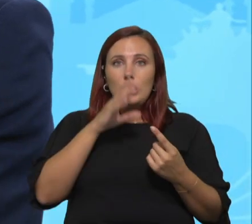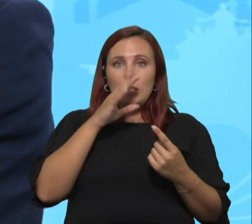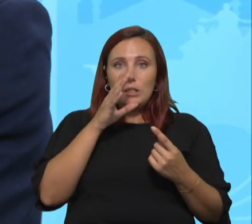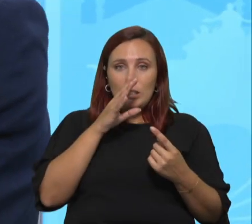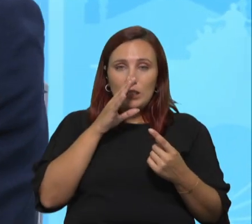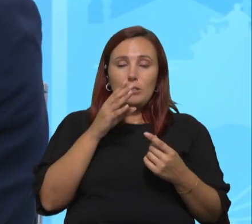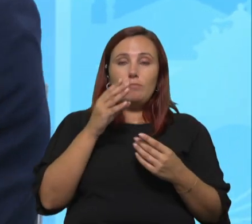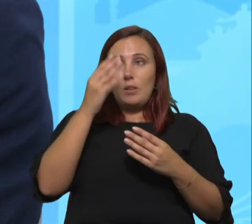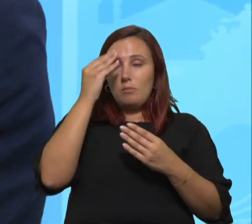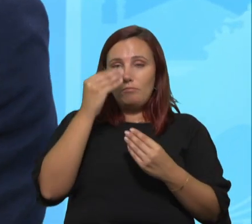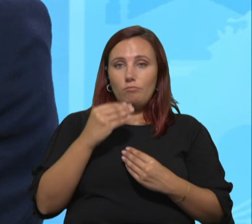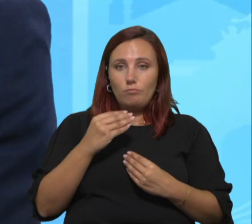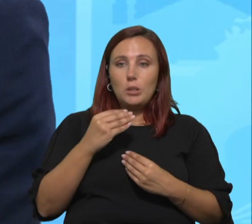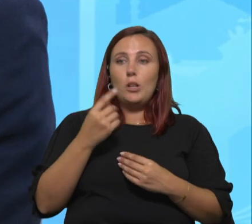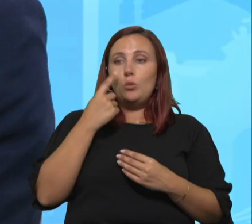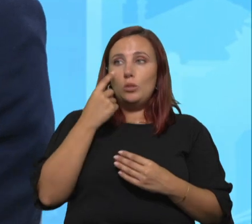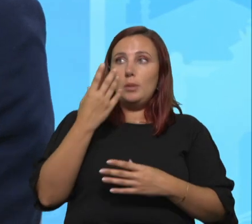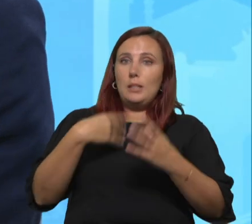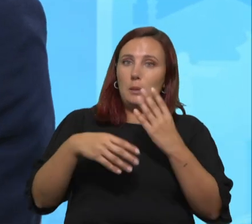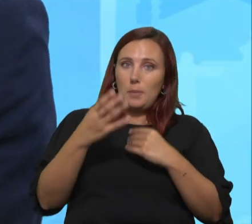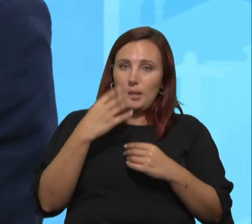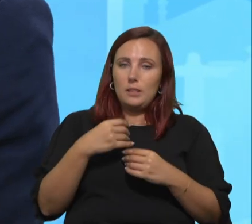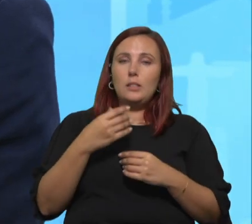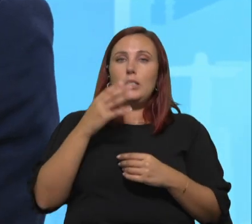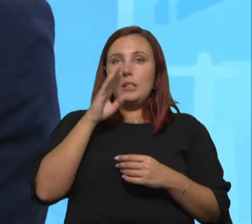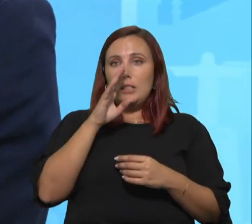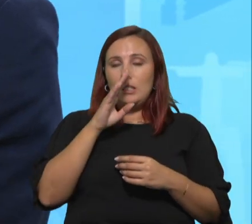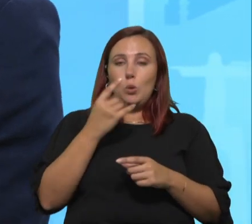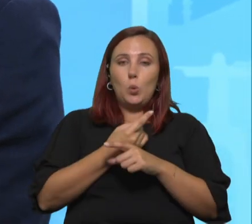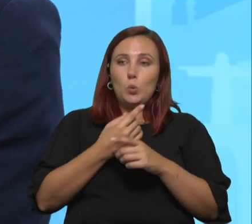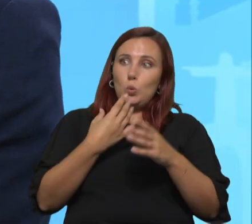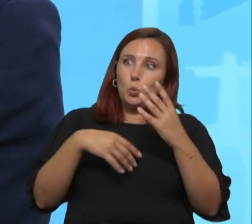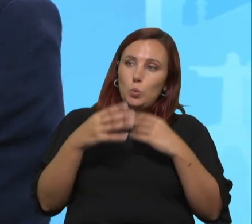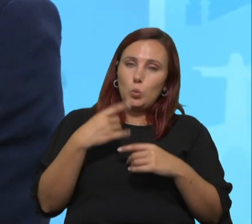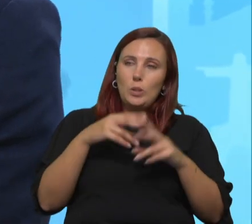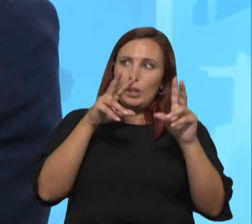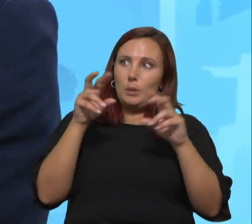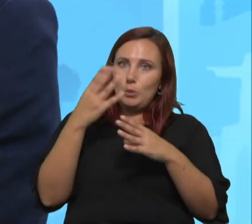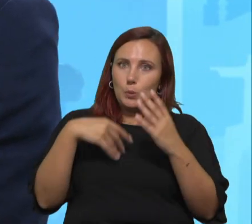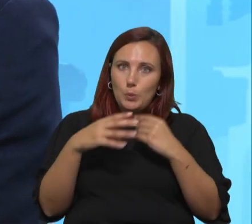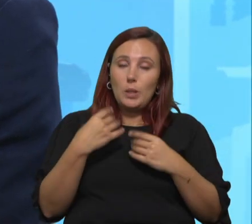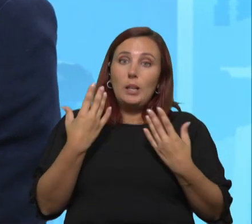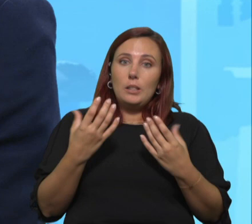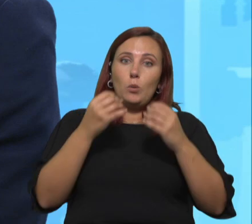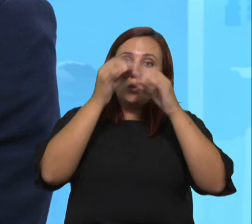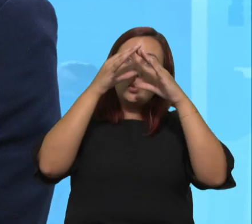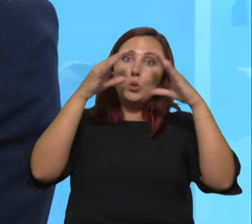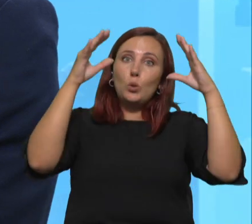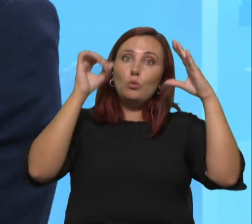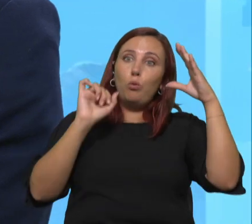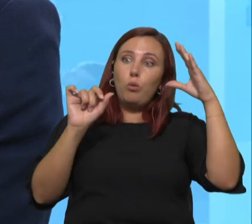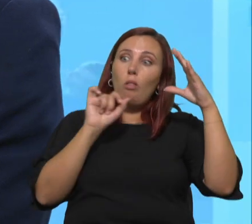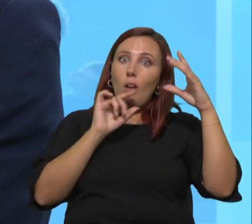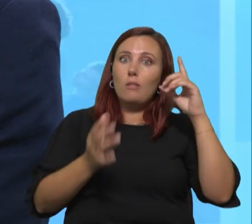conjunto de formação, um conjunto de conhecimento, um conjunto de saber, eles não só podem concretizar os seus sonhos,